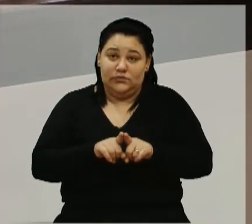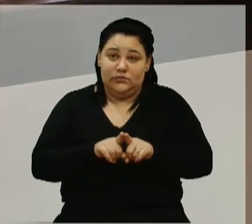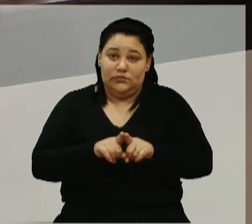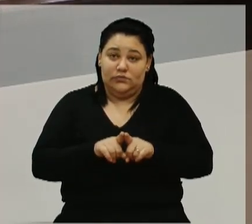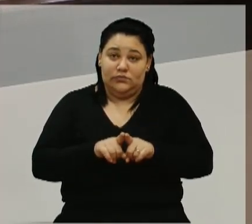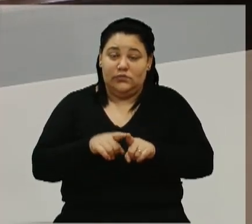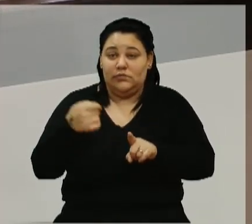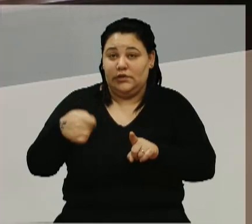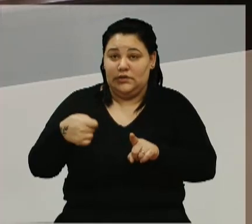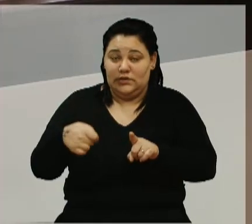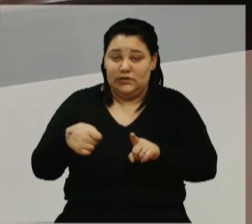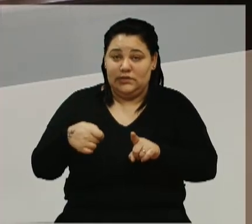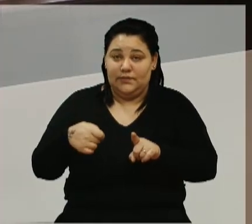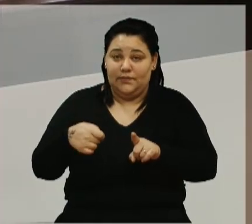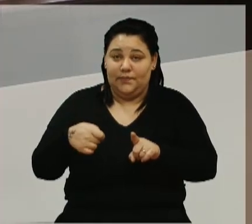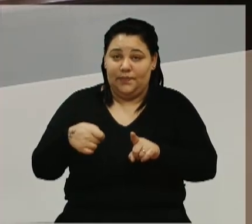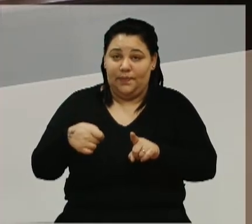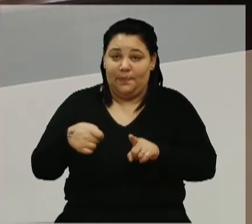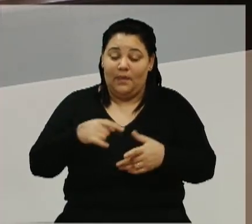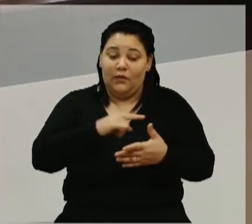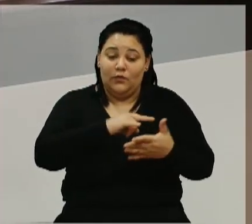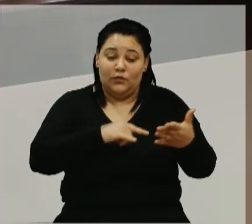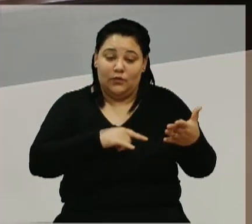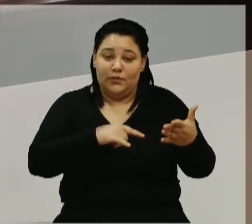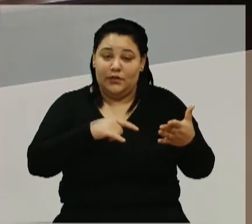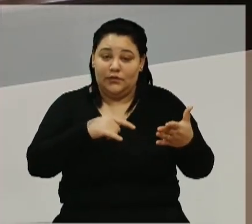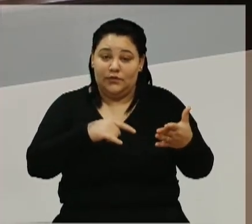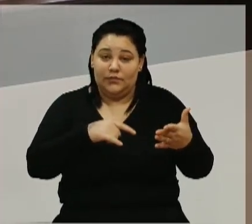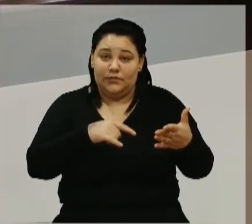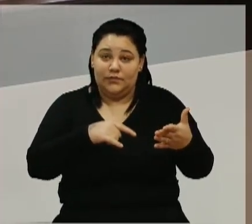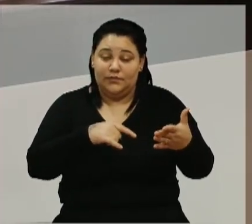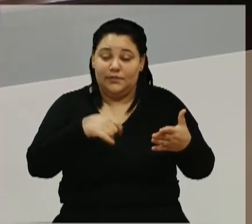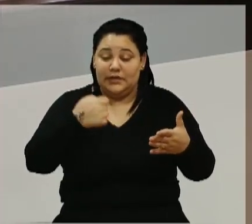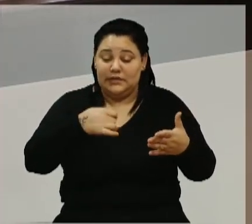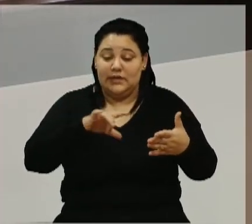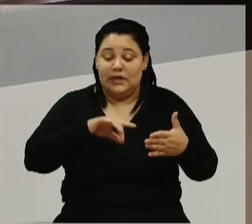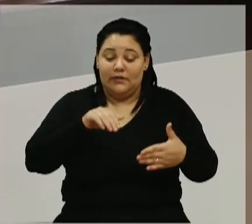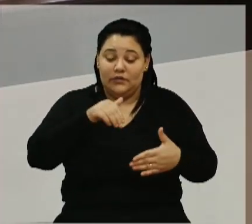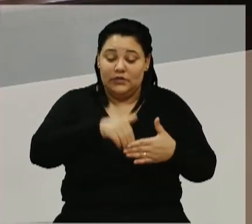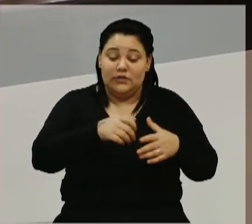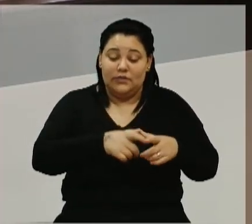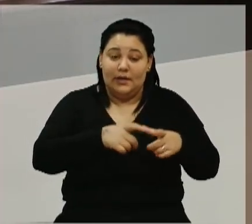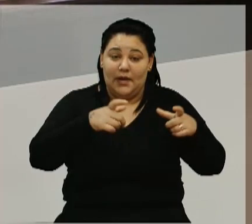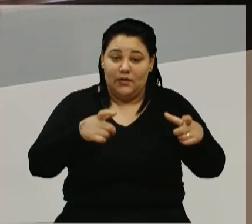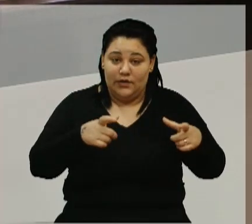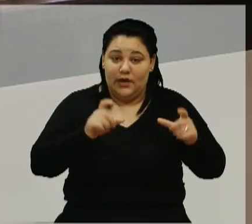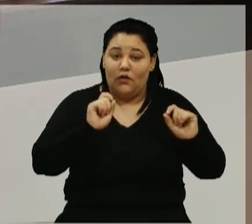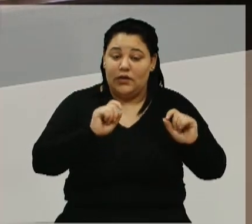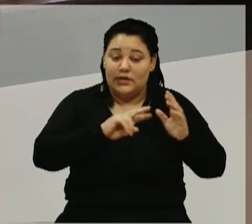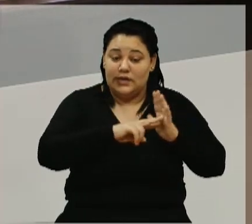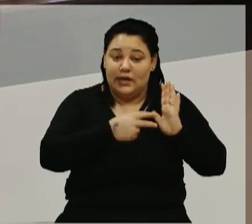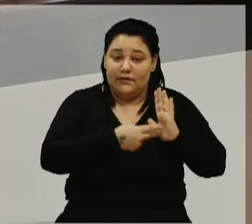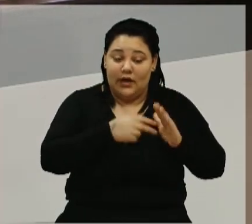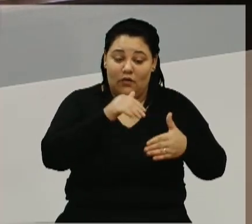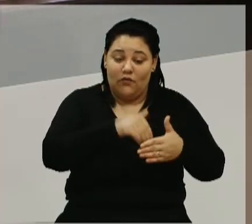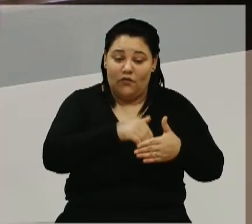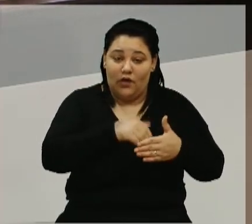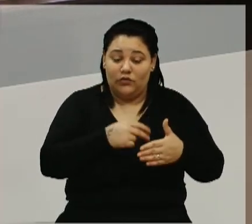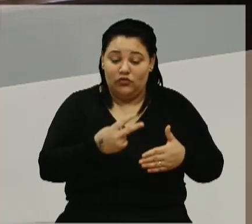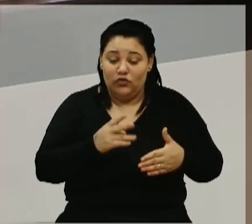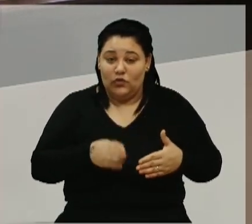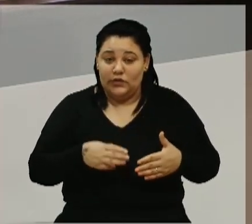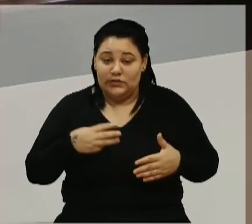a ressalva de que esta matéria exige quórum de maioria qualificada, ou seja, o voto de 2/3